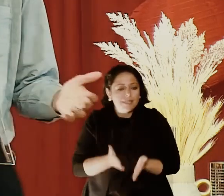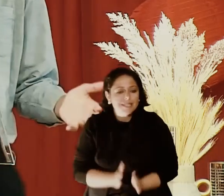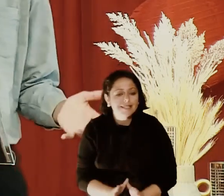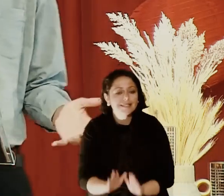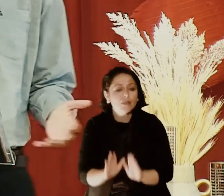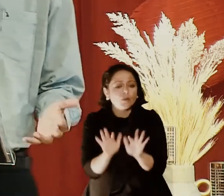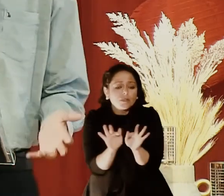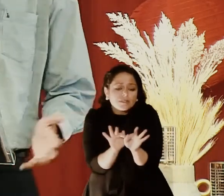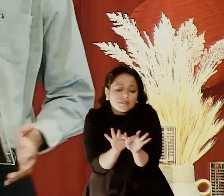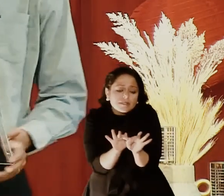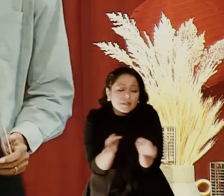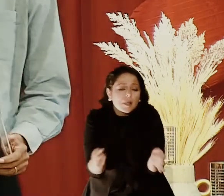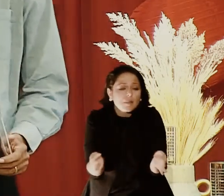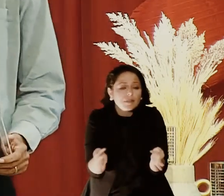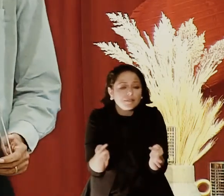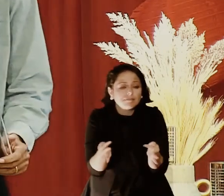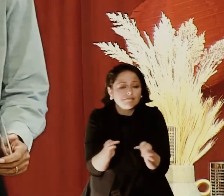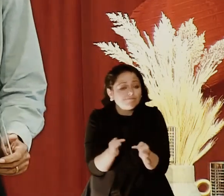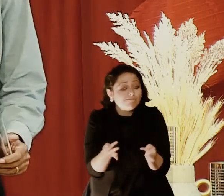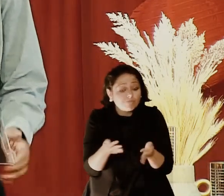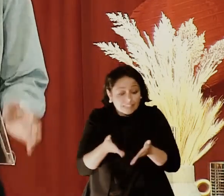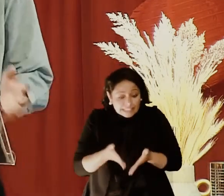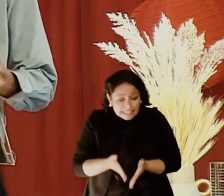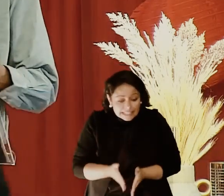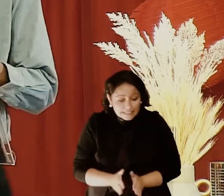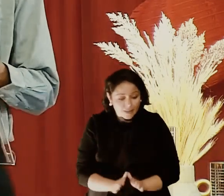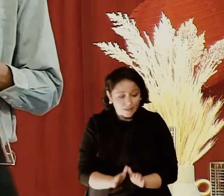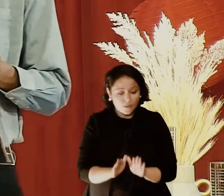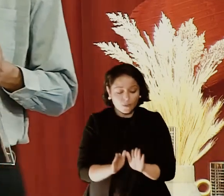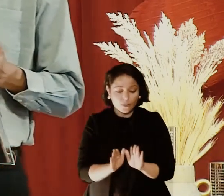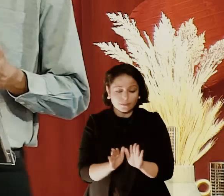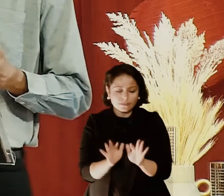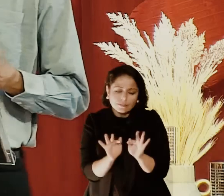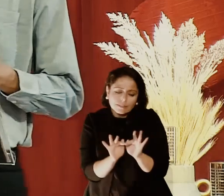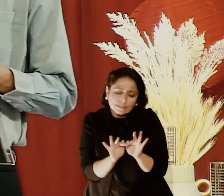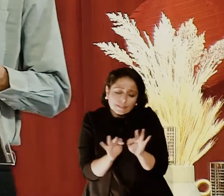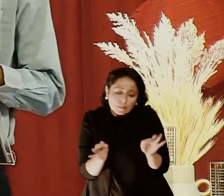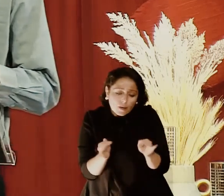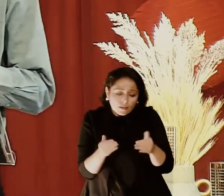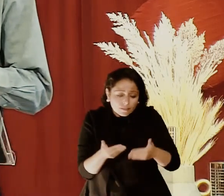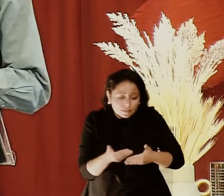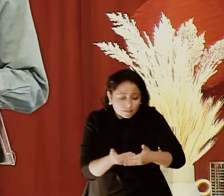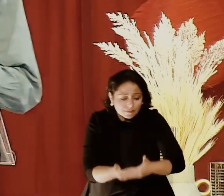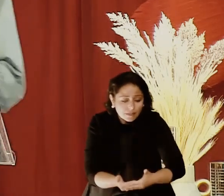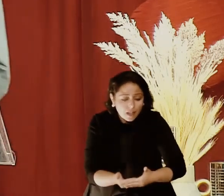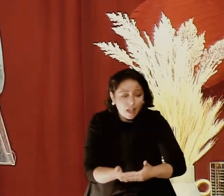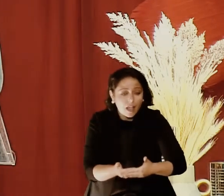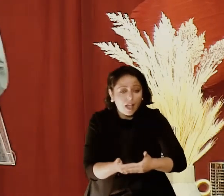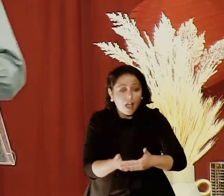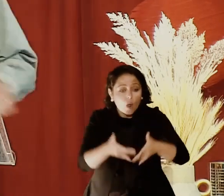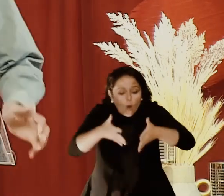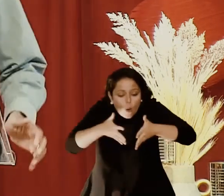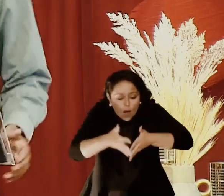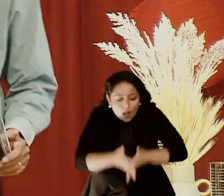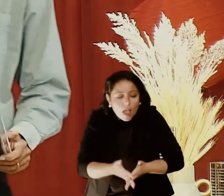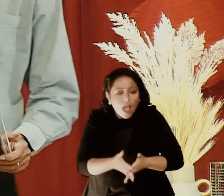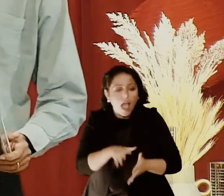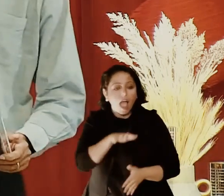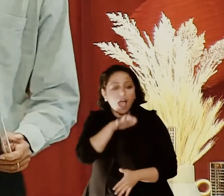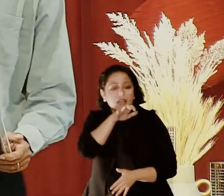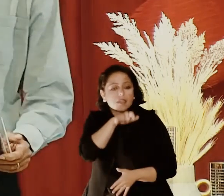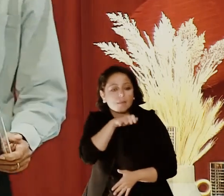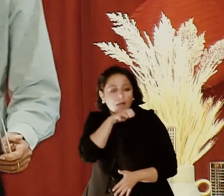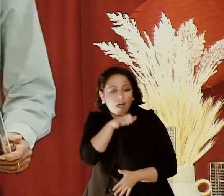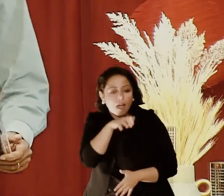O rei nasce, e ele é colocado no lugar onde os animais comem.